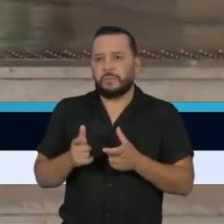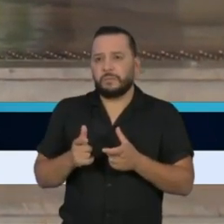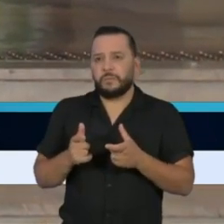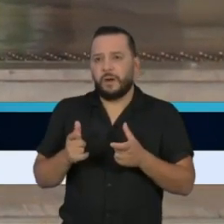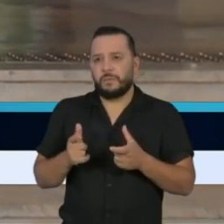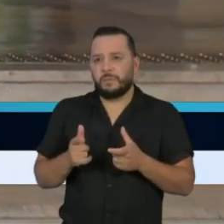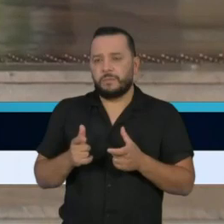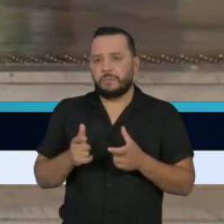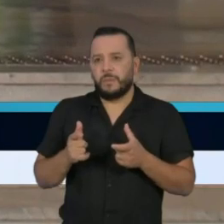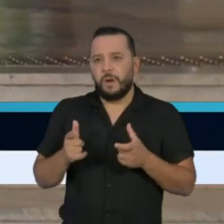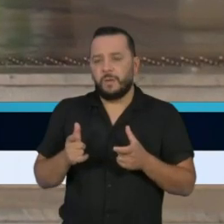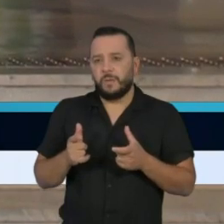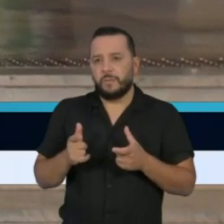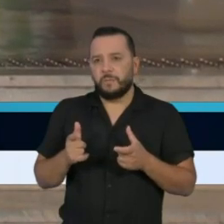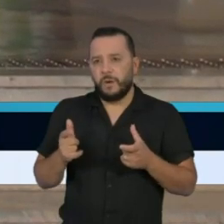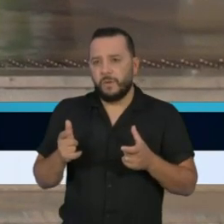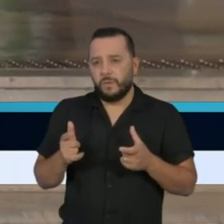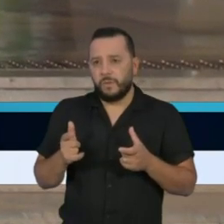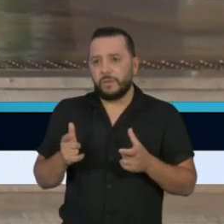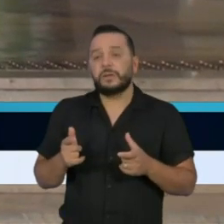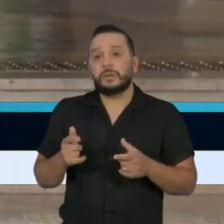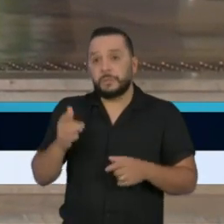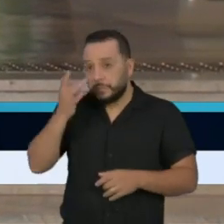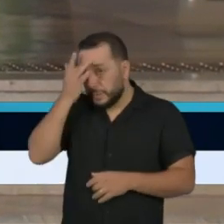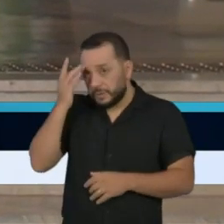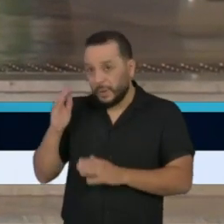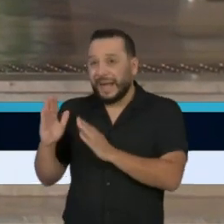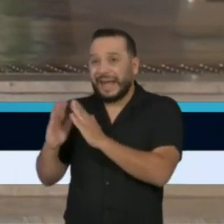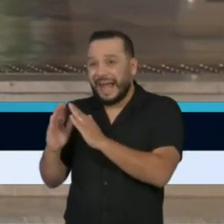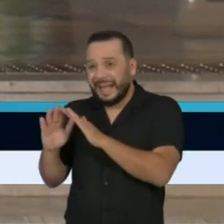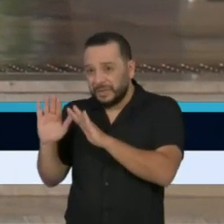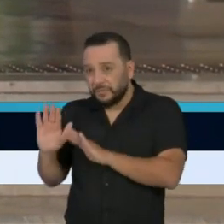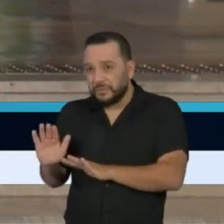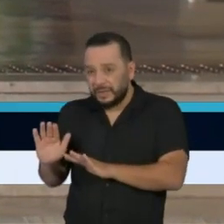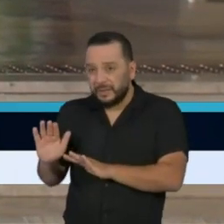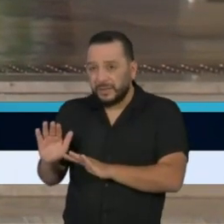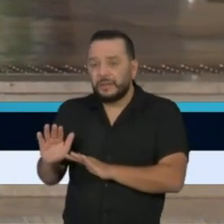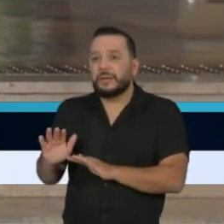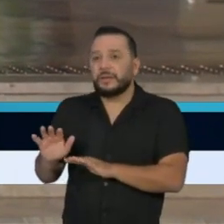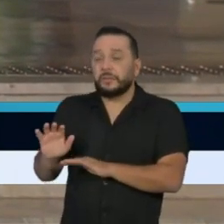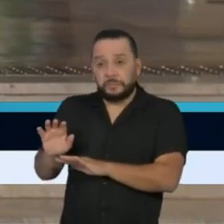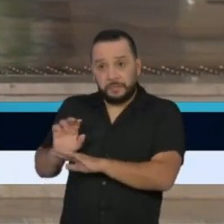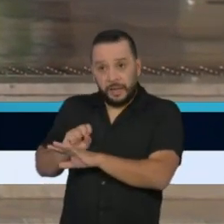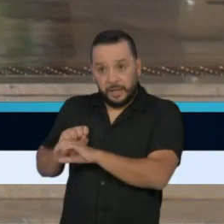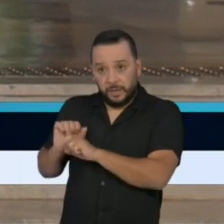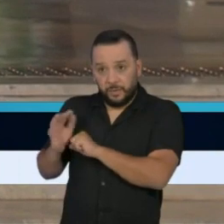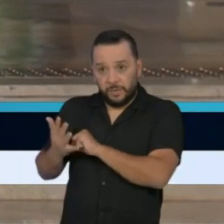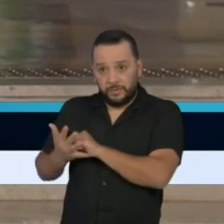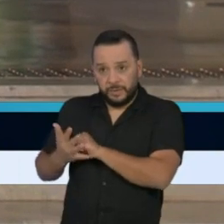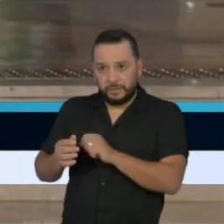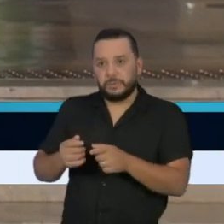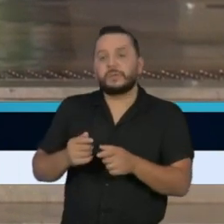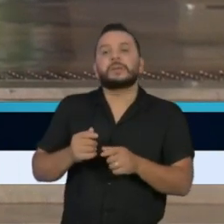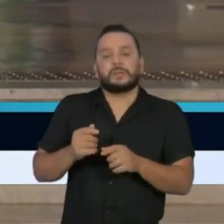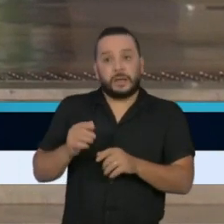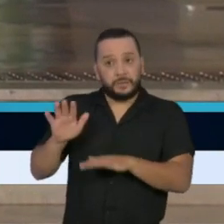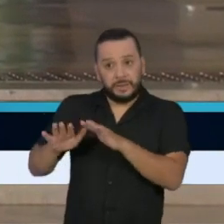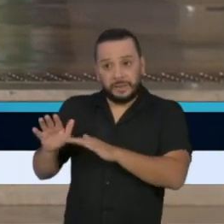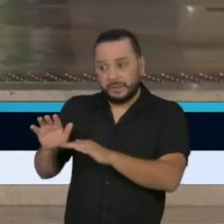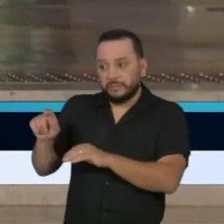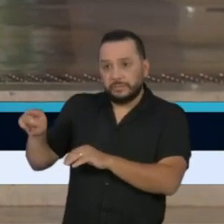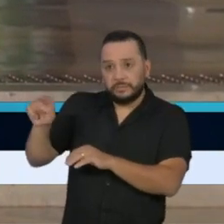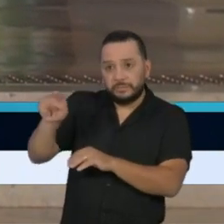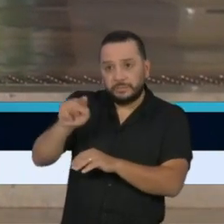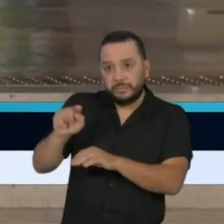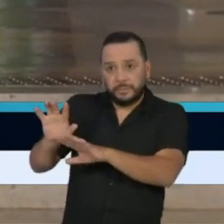isolamento, com o fique em casa, nos moldes que está sendo colocado, nós vamos